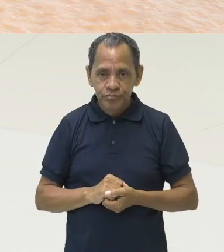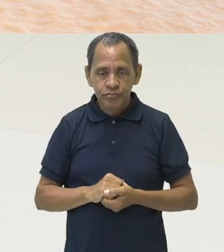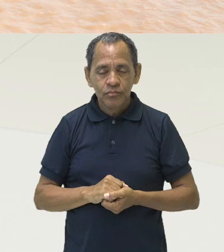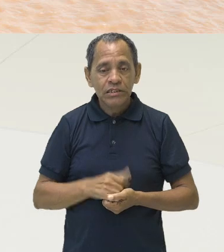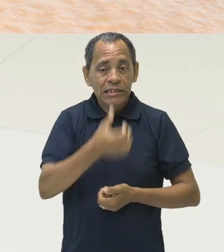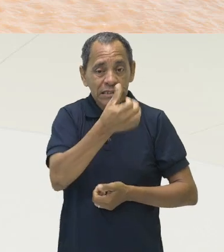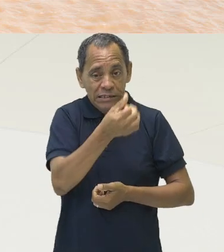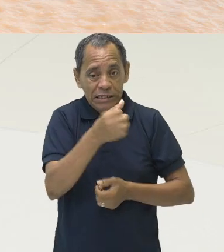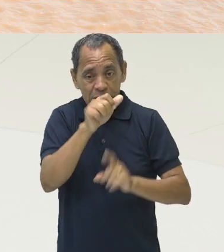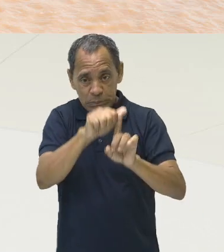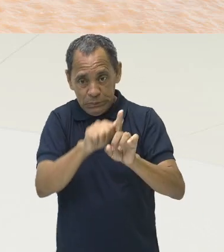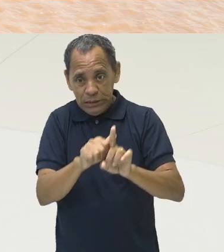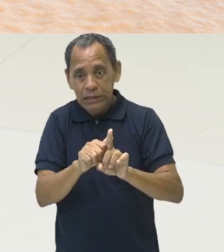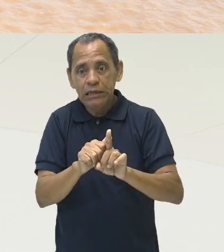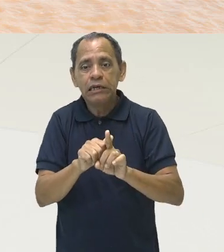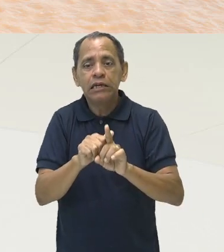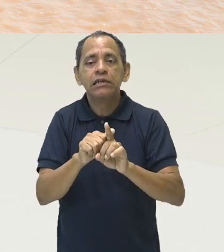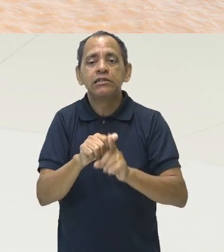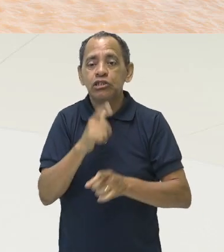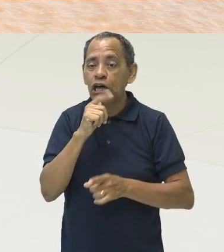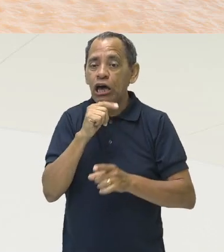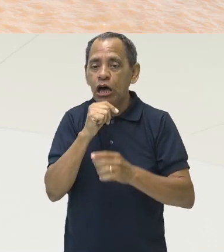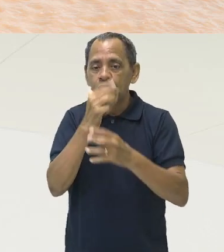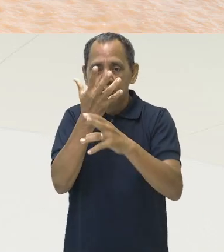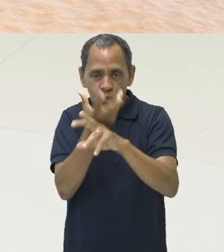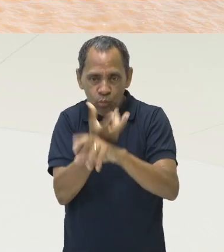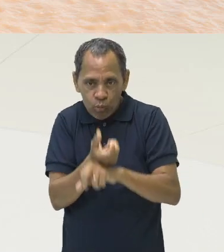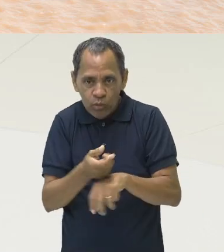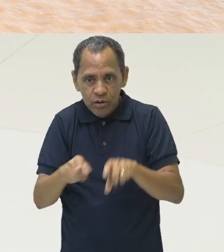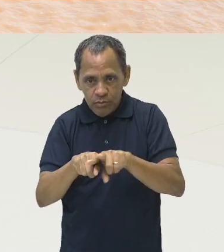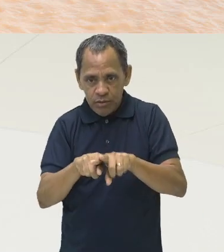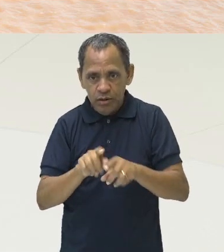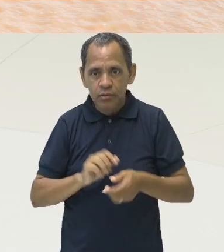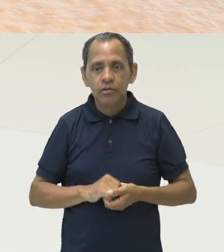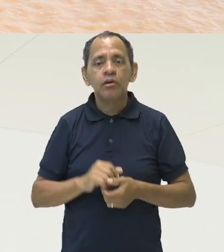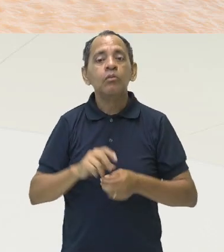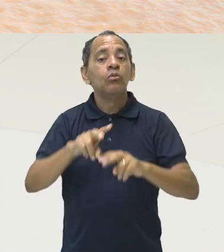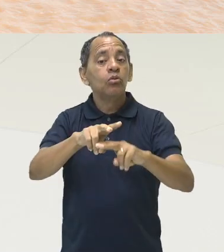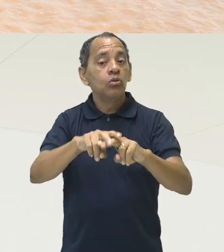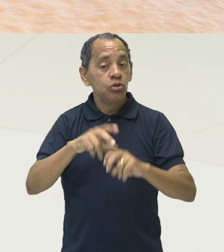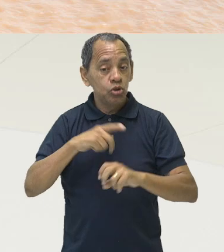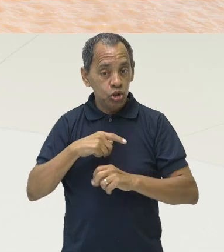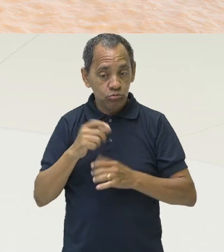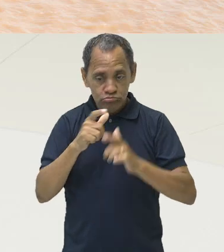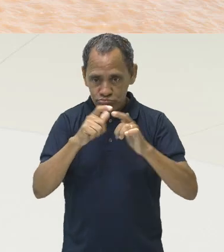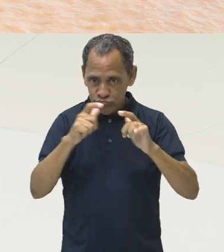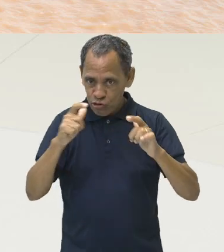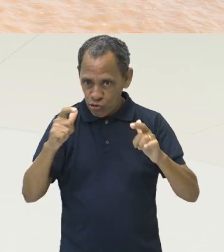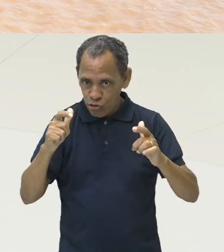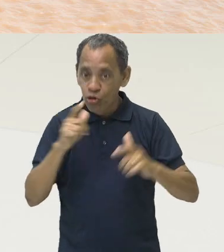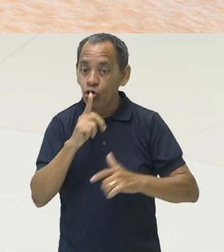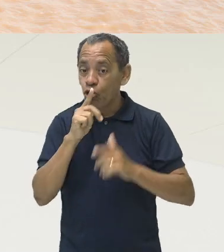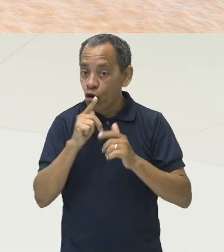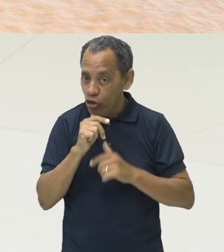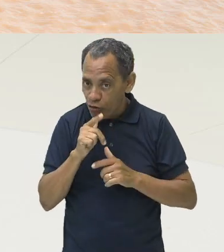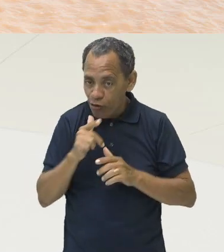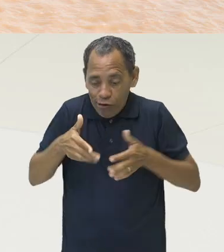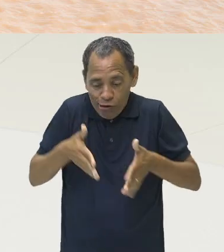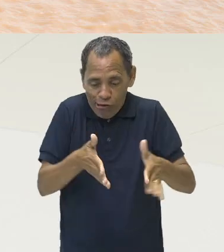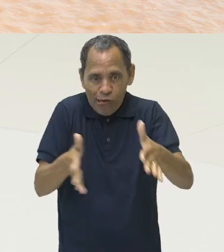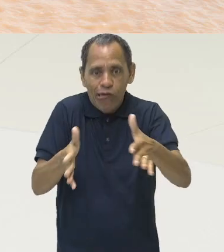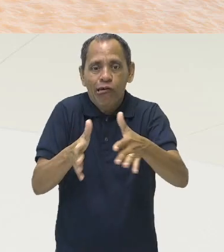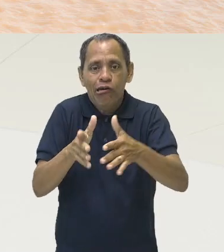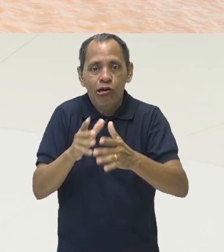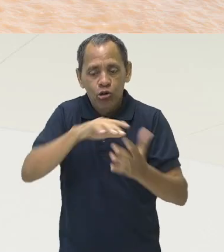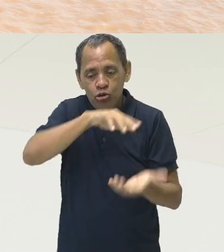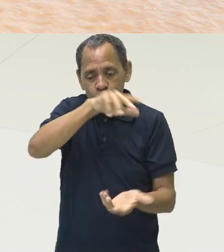né? Aí, então, por causa disso que a gente tem o maior rio do mundo, por causa desses elevados índices pluviométricos, ou